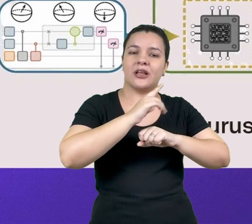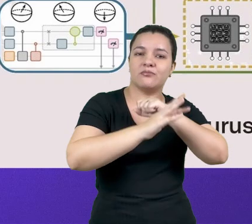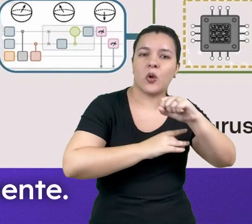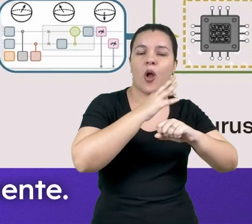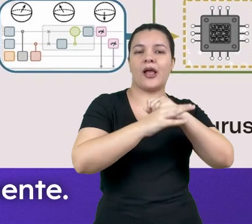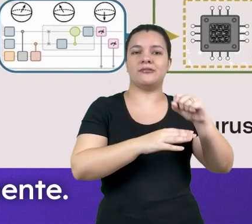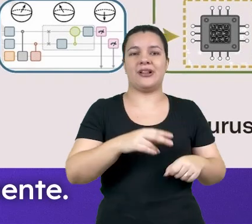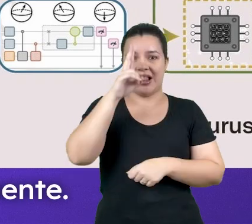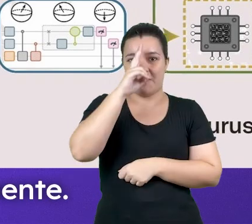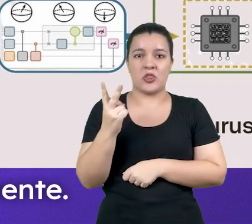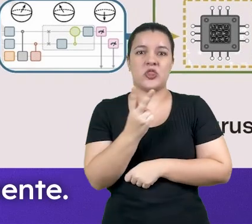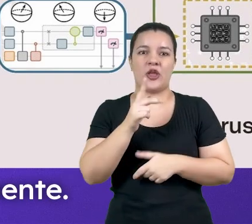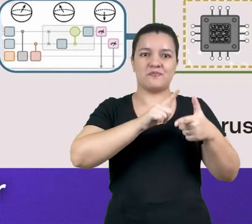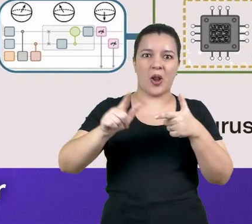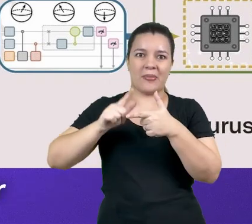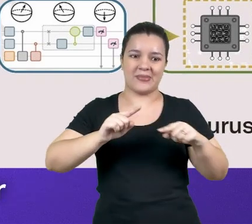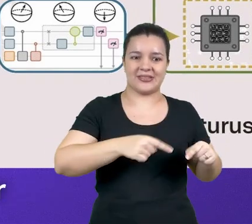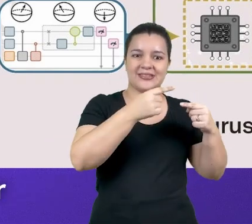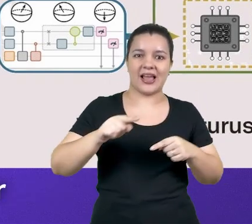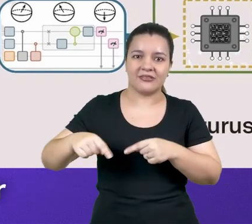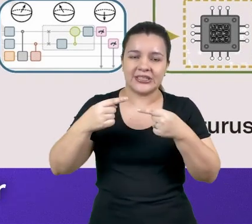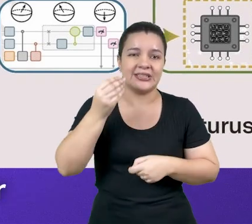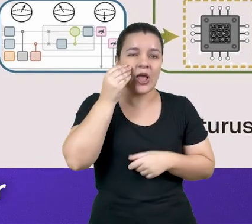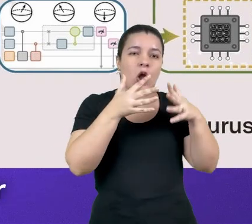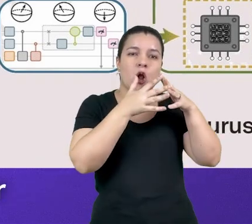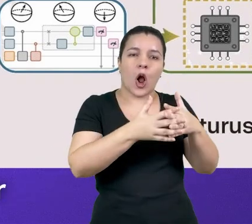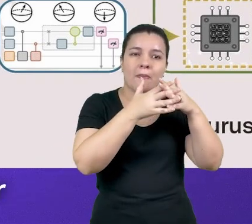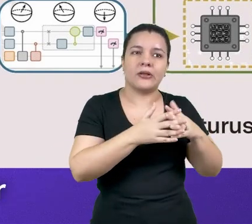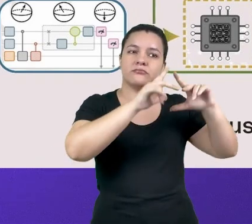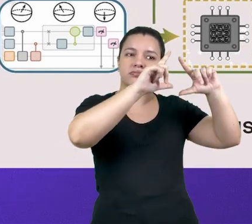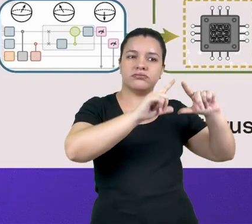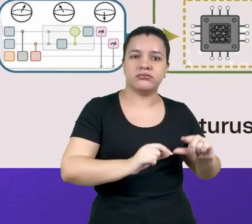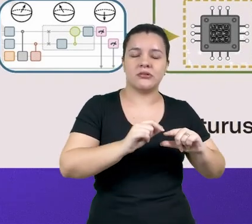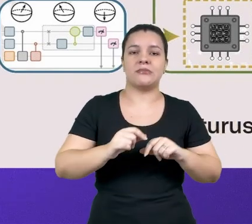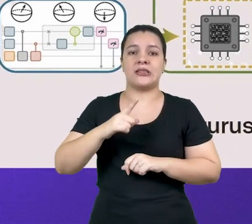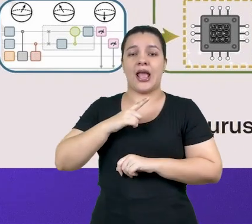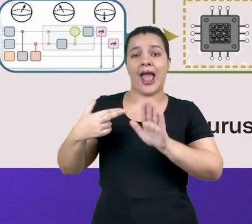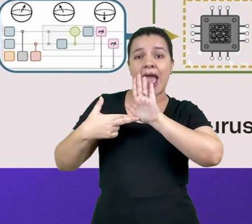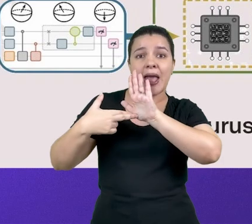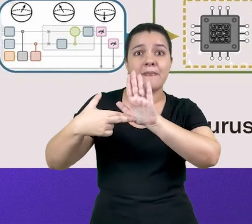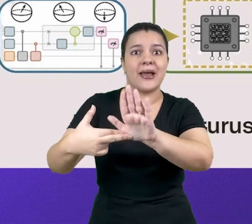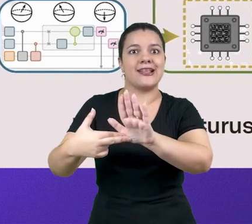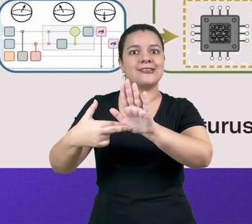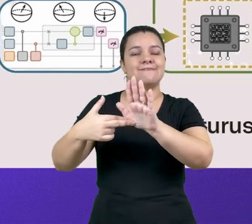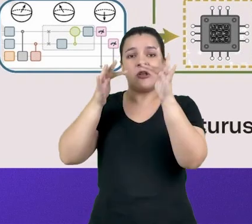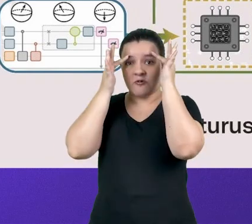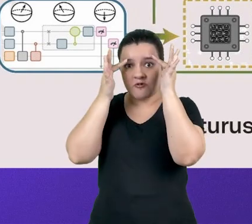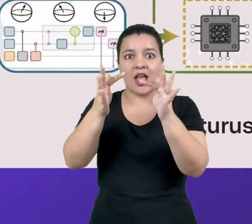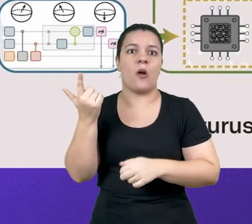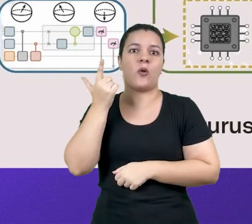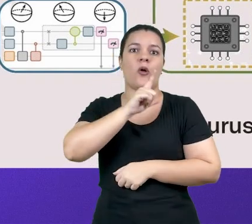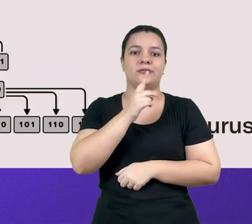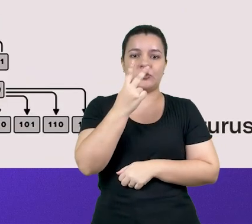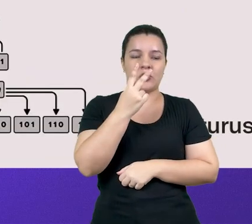resolver aqueles dois problemas que a gente mencionou anteriormente. Reduzir a complexidade e conseguir representar o seu sistema de forma, digamos,